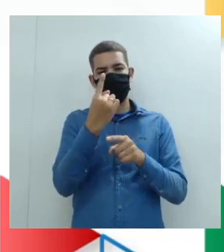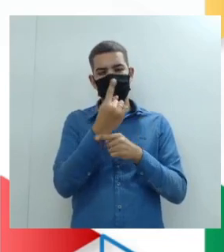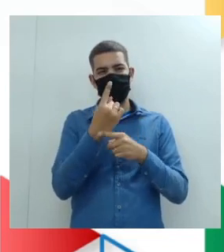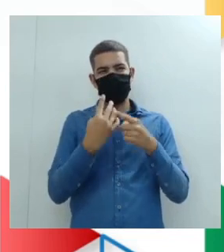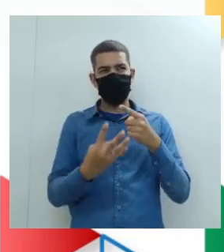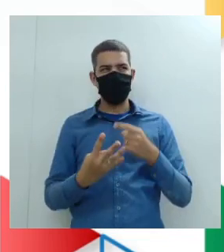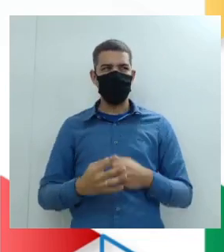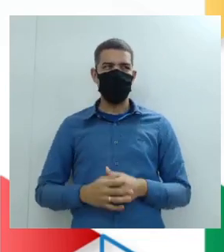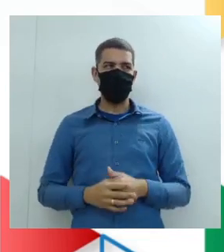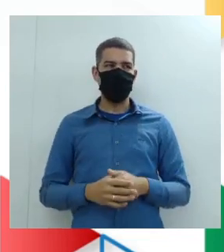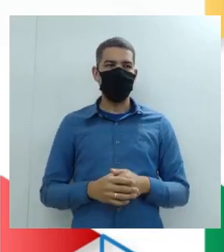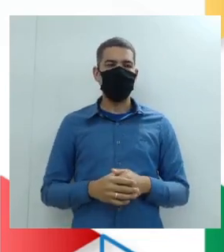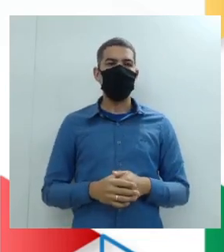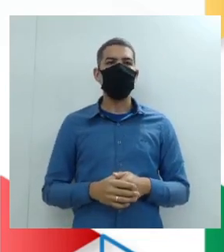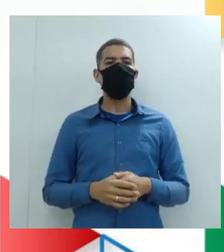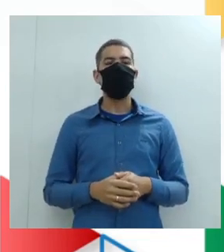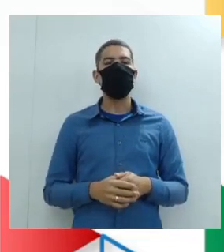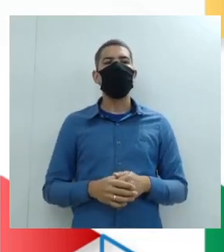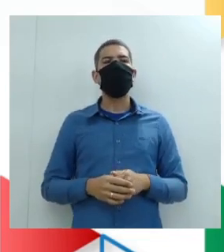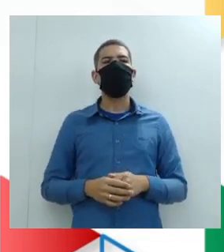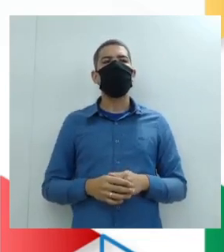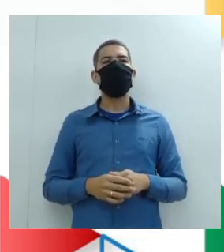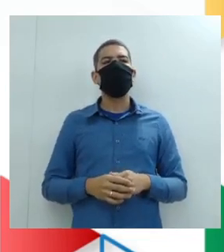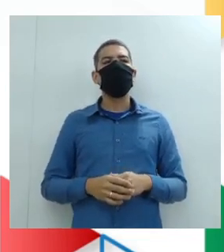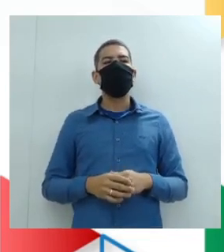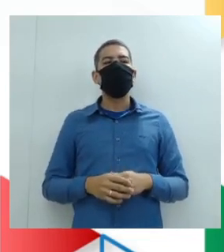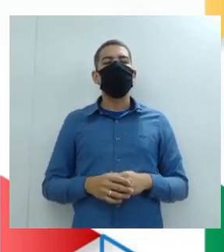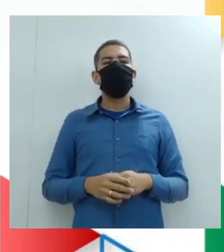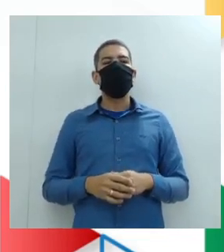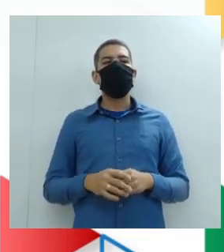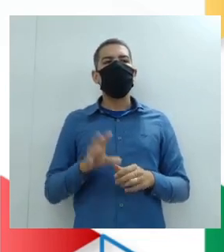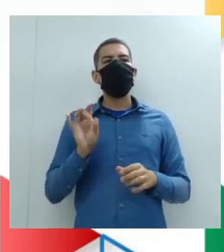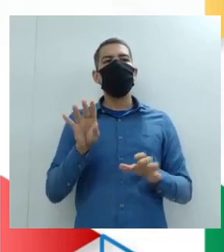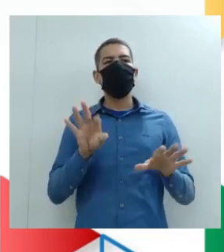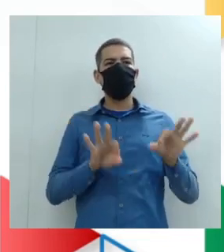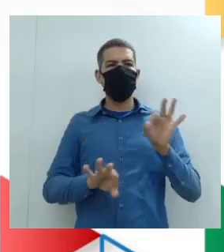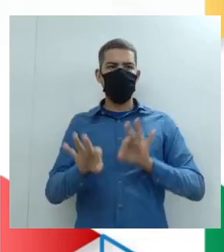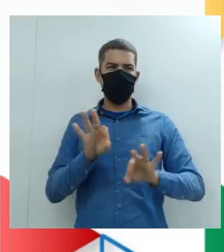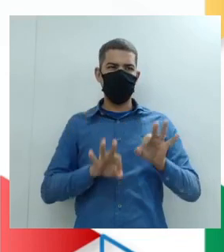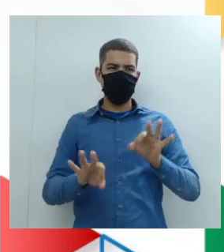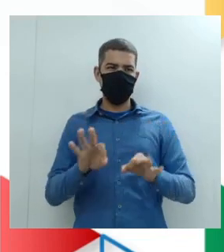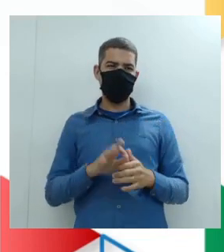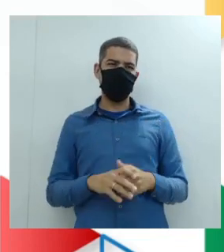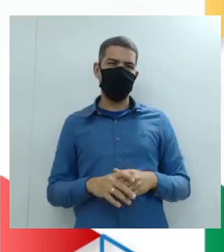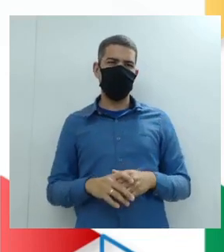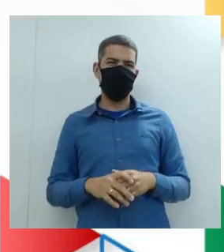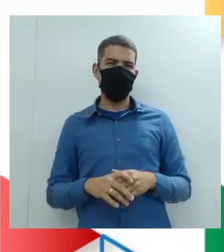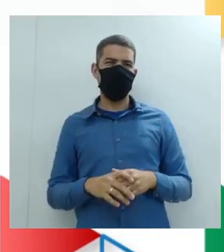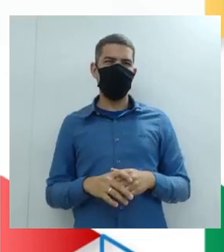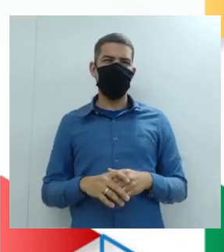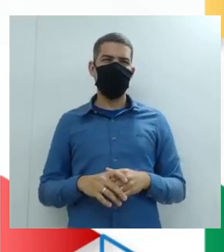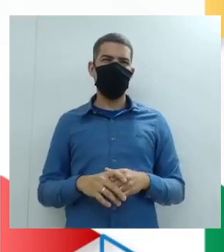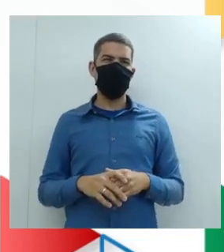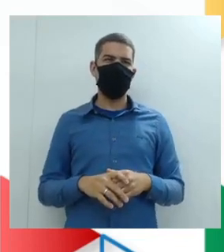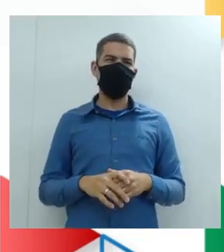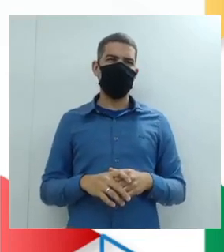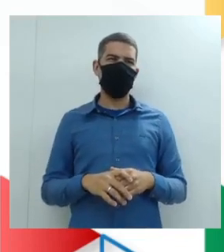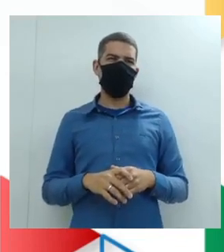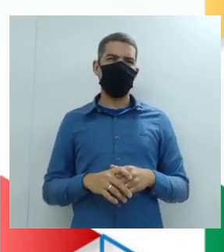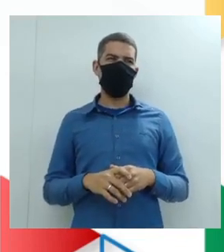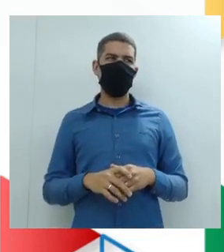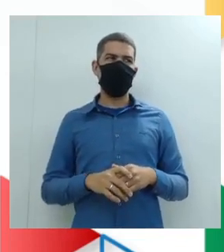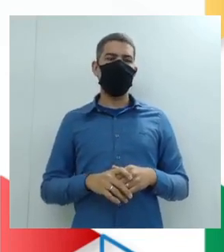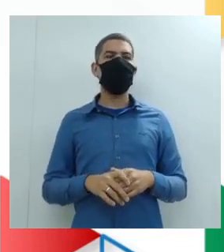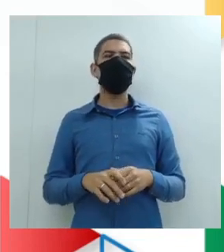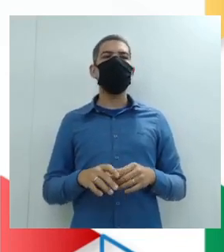Só arrumei a casa. Não fiz cálculo nenhum, só organizei. Ok? Vamos lá. Vou